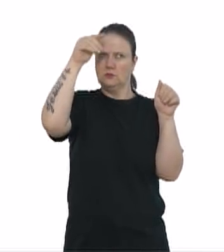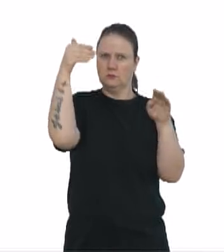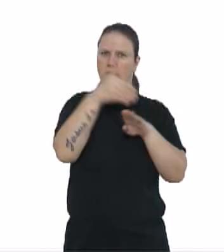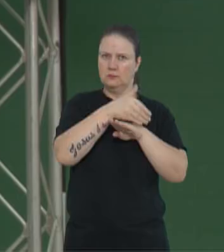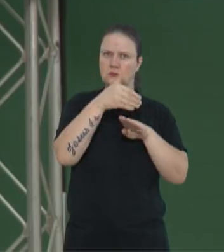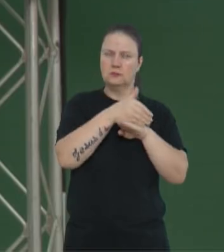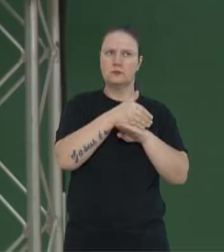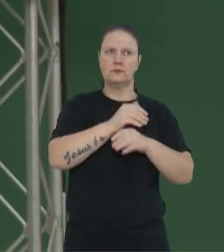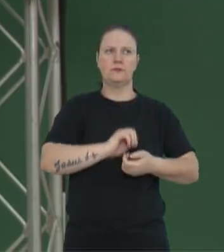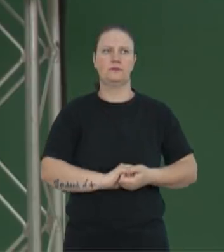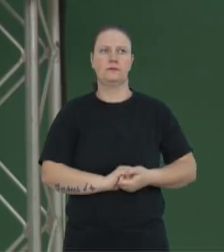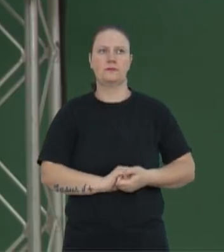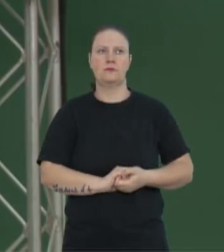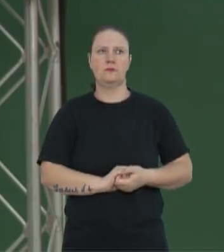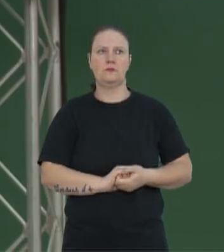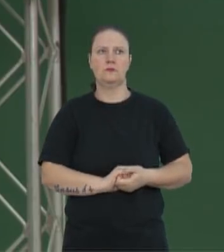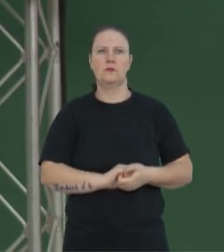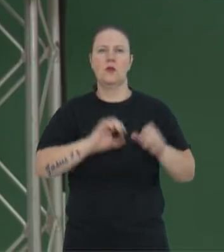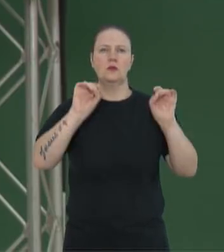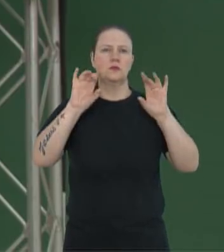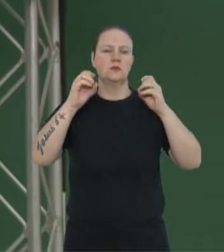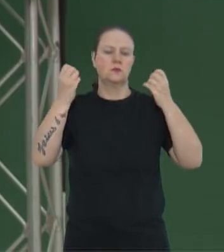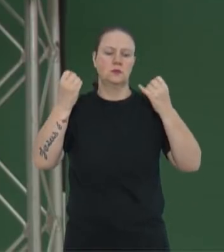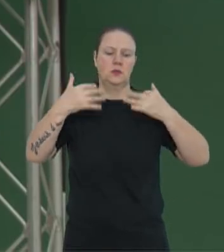para, que essa é um pouco mais difícil, essa questão.